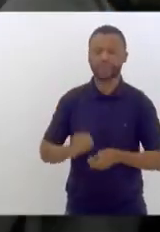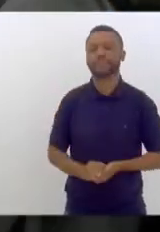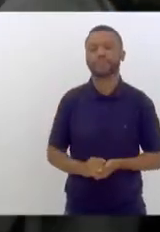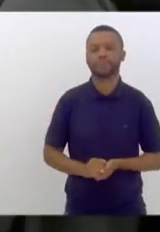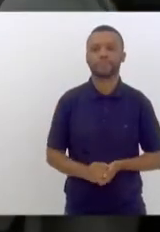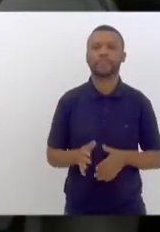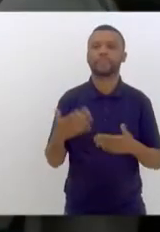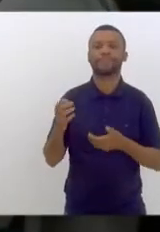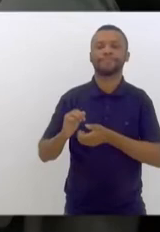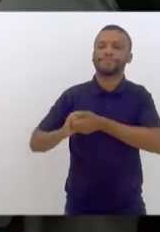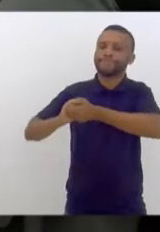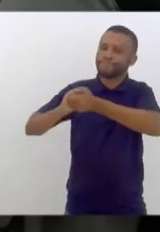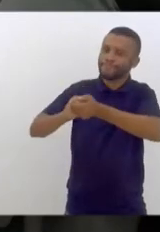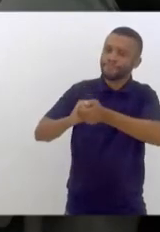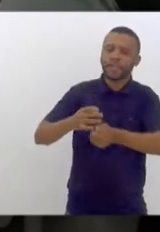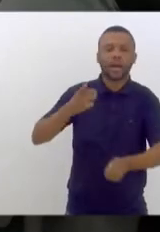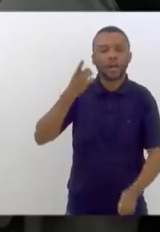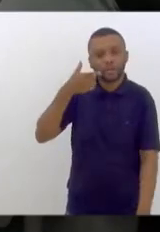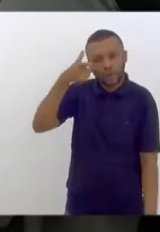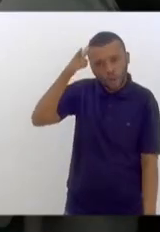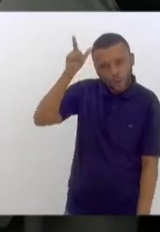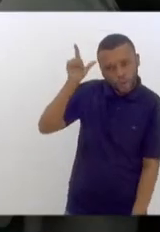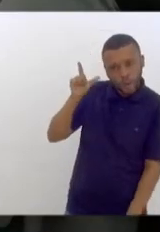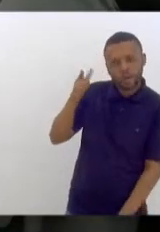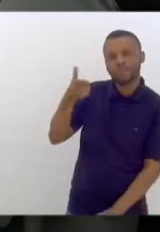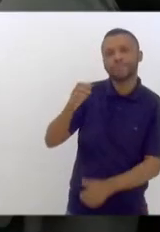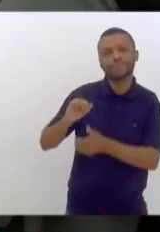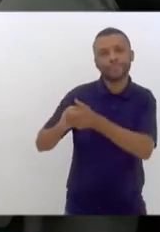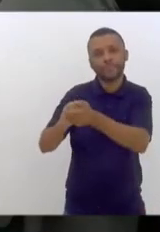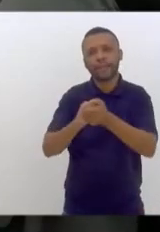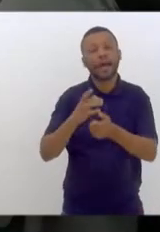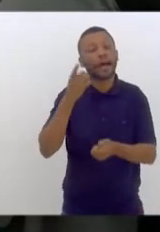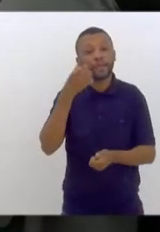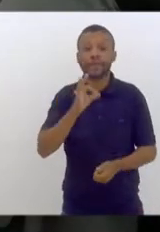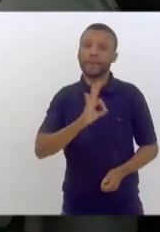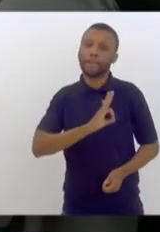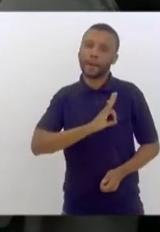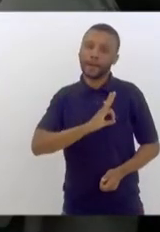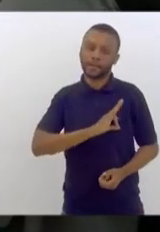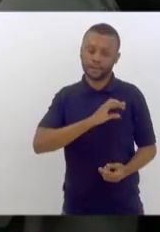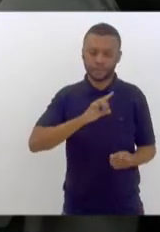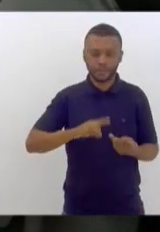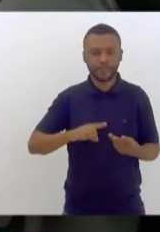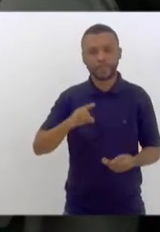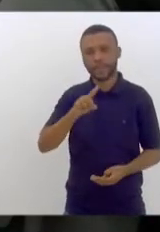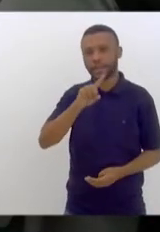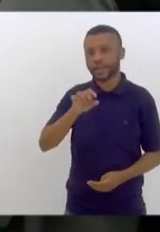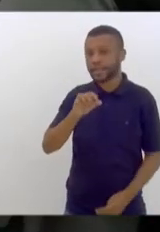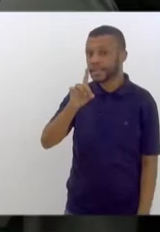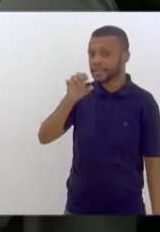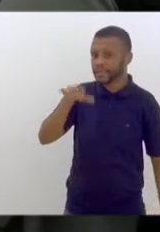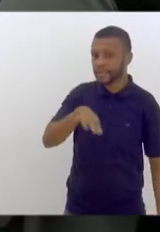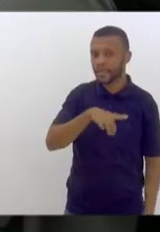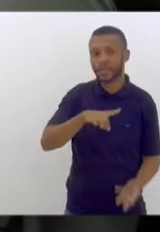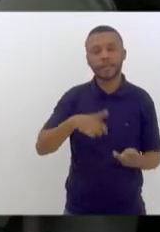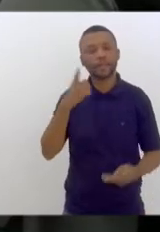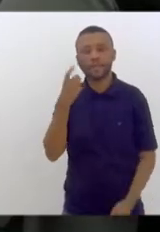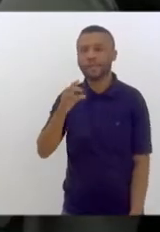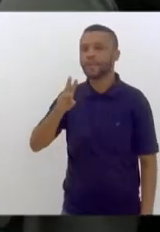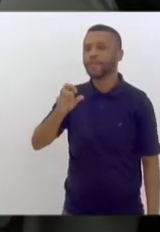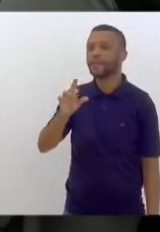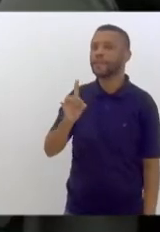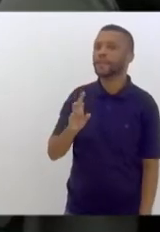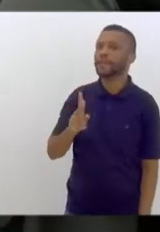gostaria de saudar o deputado Luiz Paulo, saudar a deputada Marta Rocha, saudar a deputada Zeidan, deputado Valdé Carneiro,